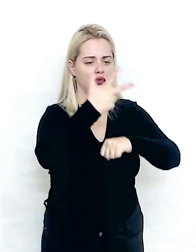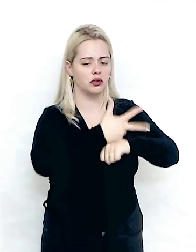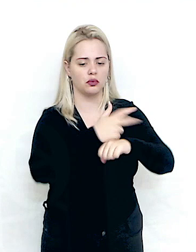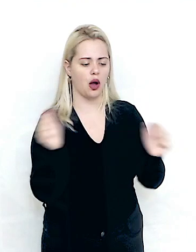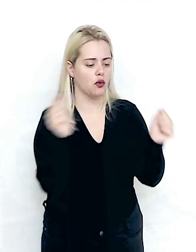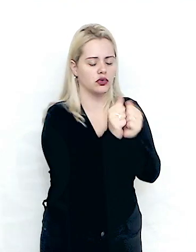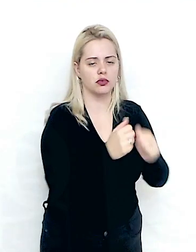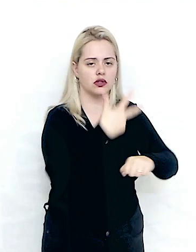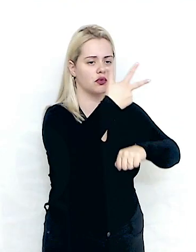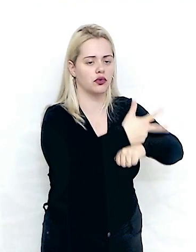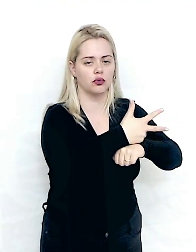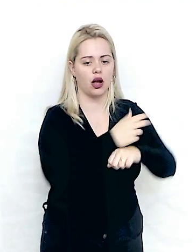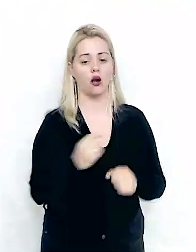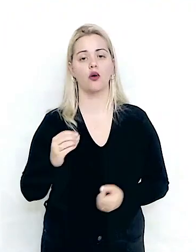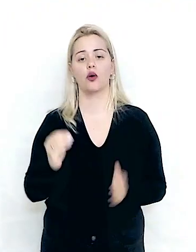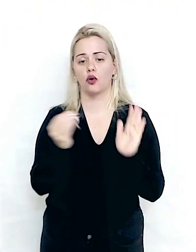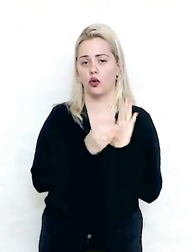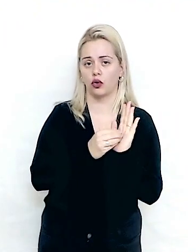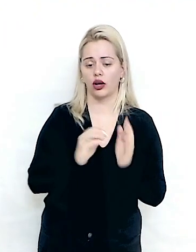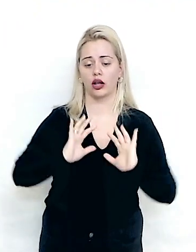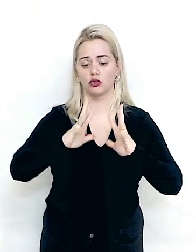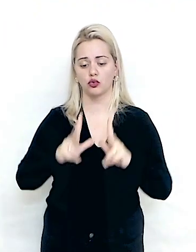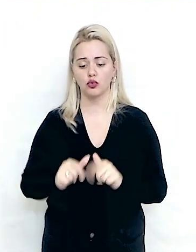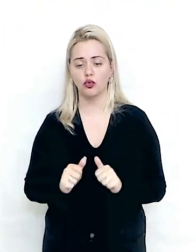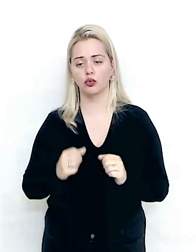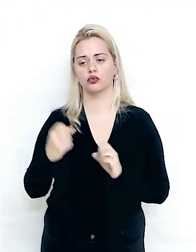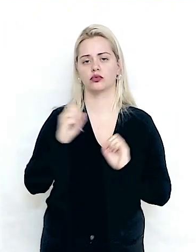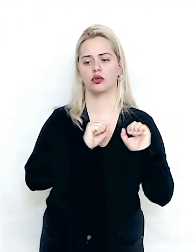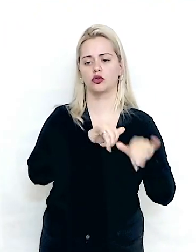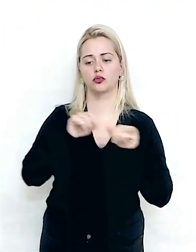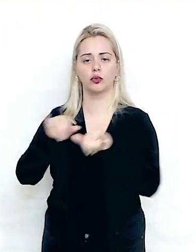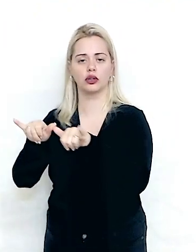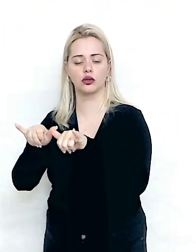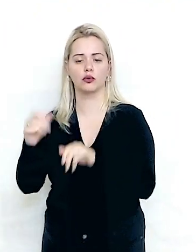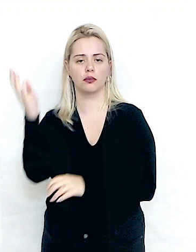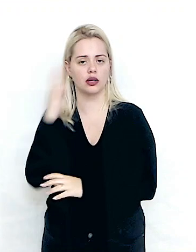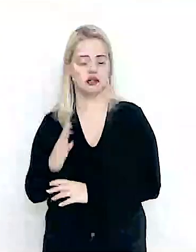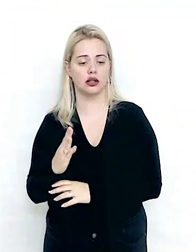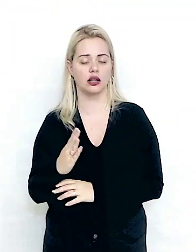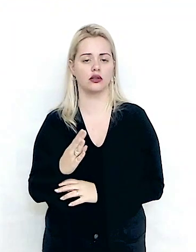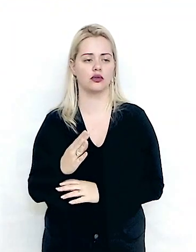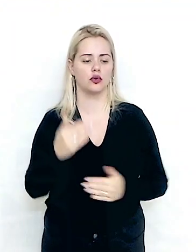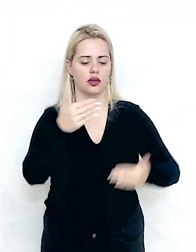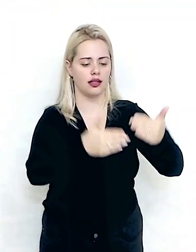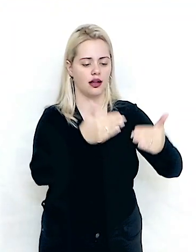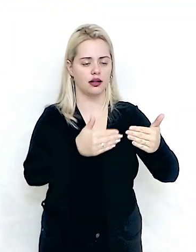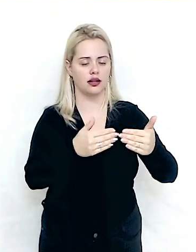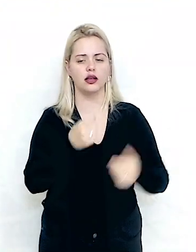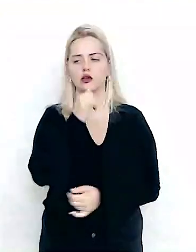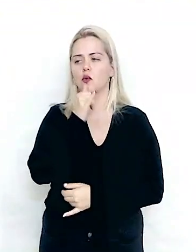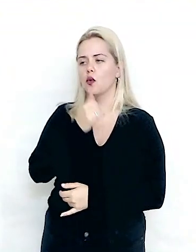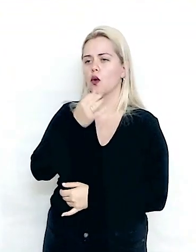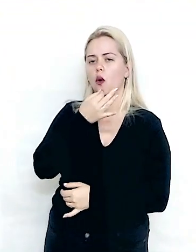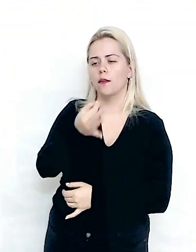virtual, colocando os exportadores brasileiros na linha junto com importadores locais, com formadores de opinião.